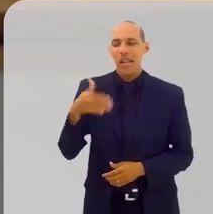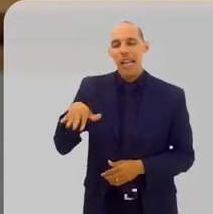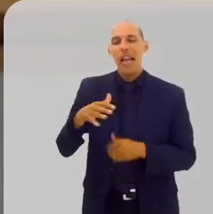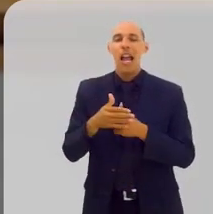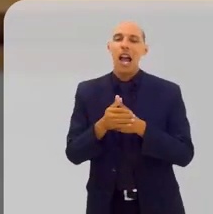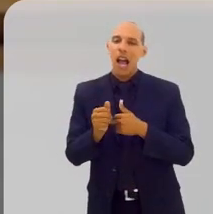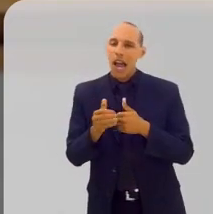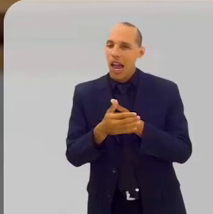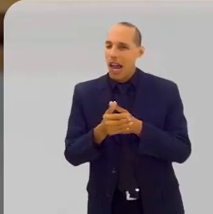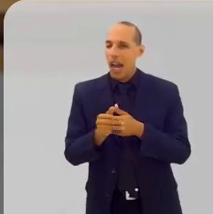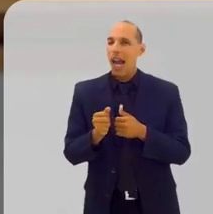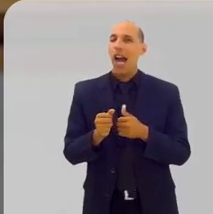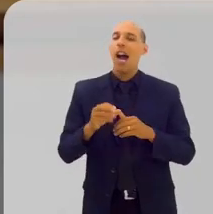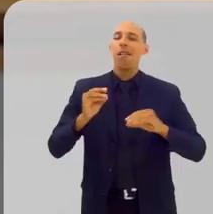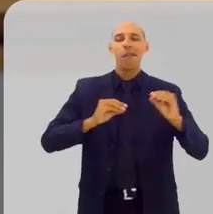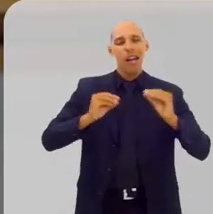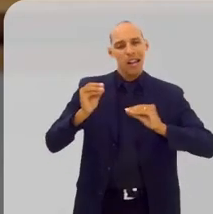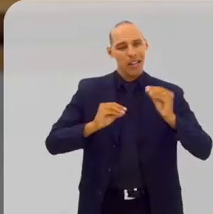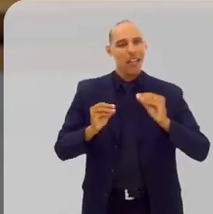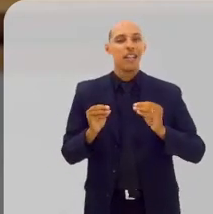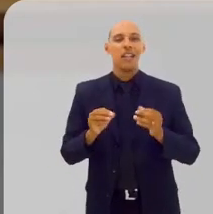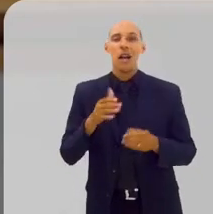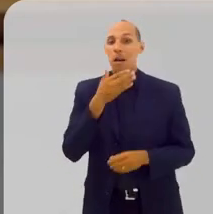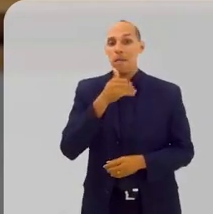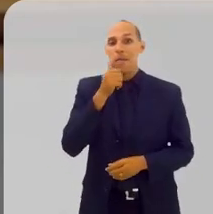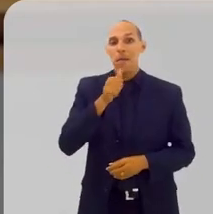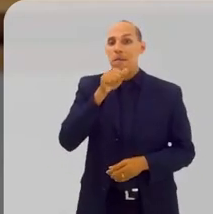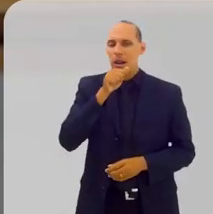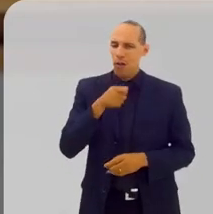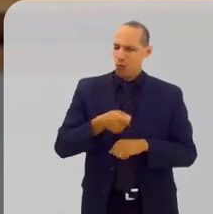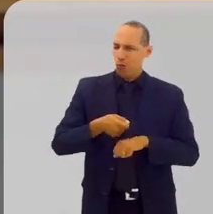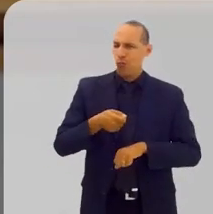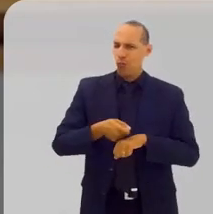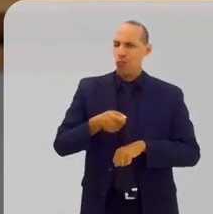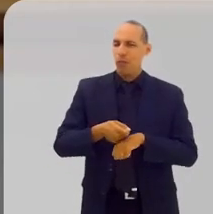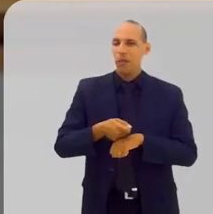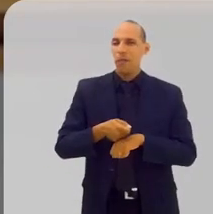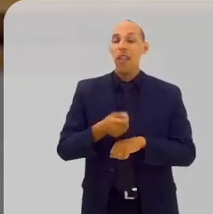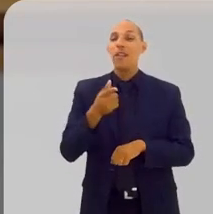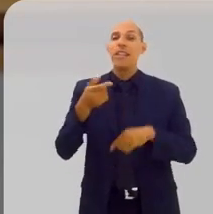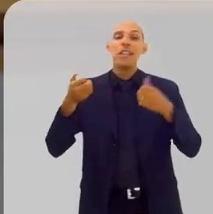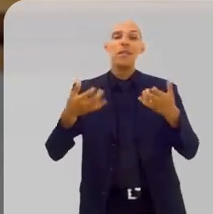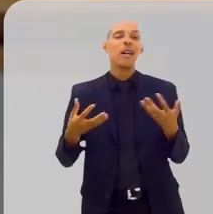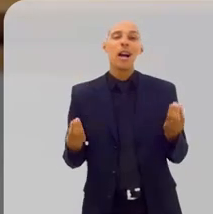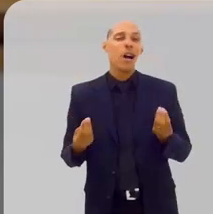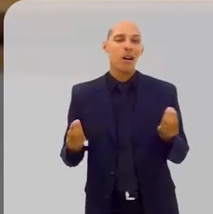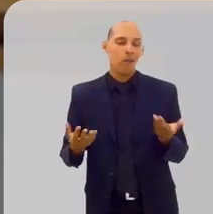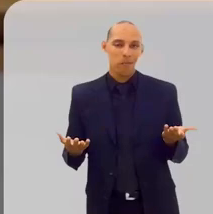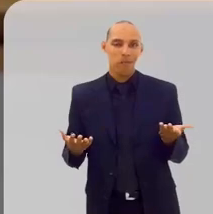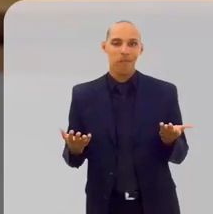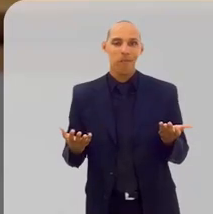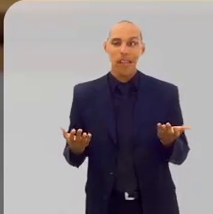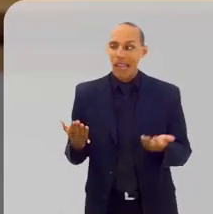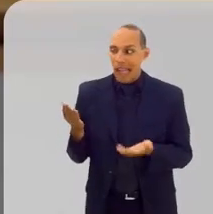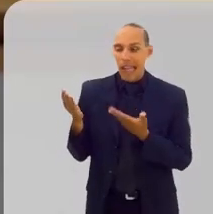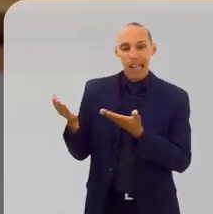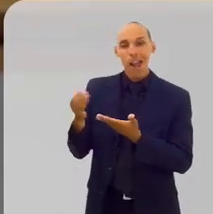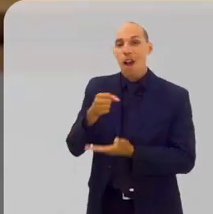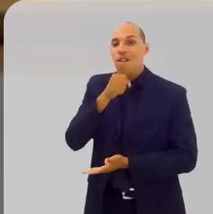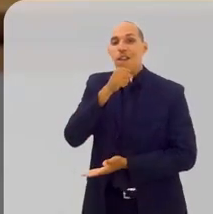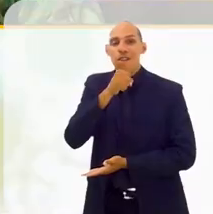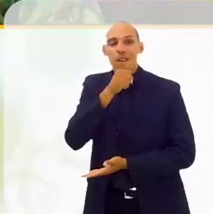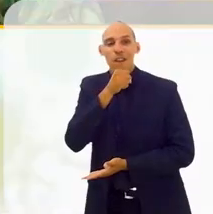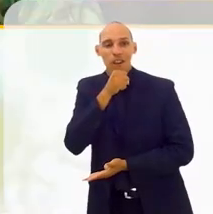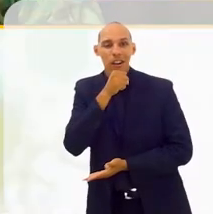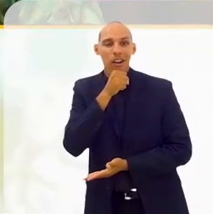mais carinhosos com os netos do que os pais com os filhos como é que você acha que você como é que você explica isso assim uma pessoa